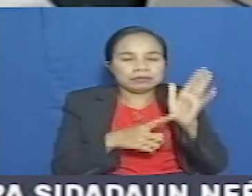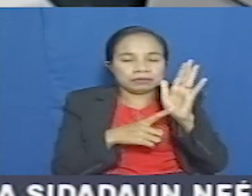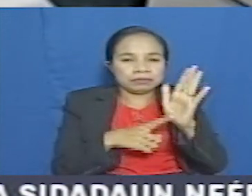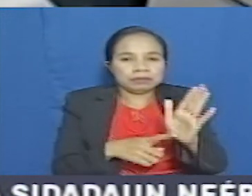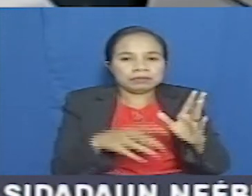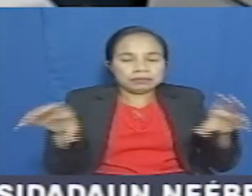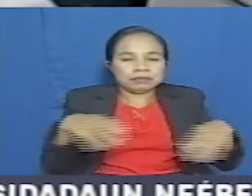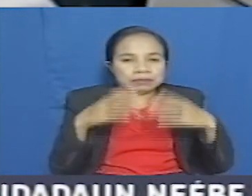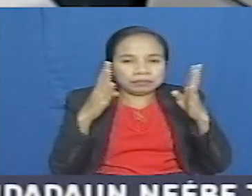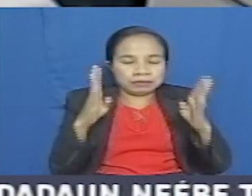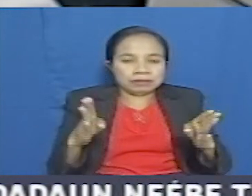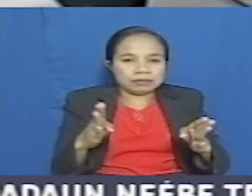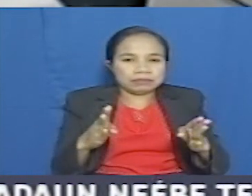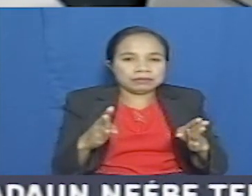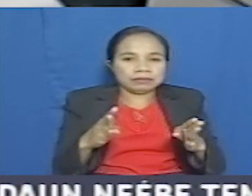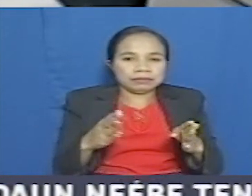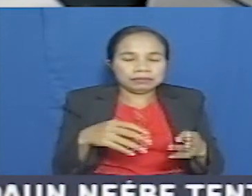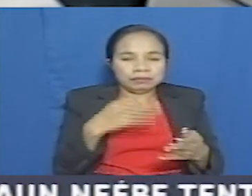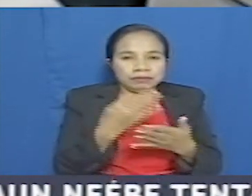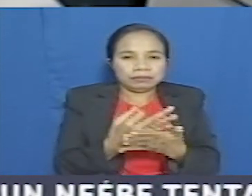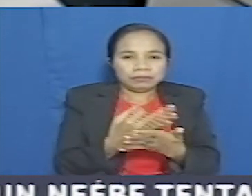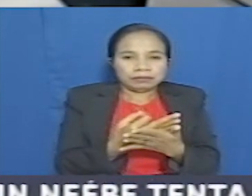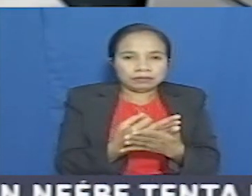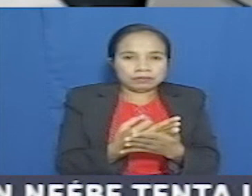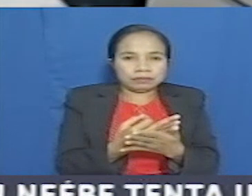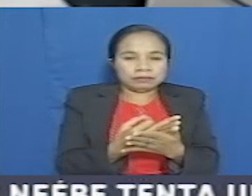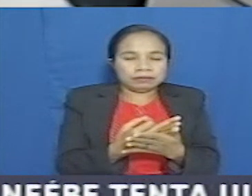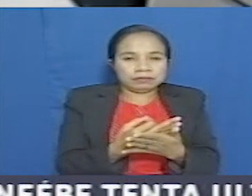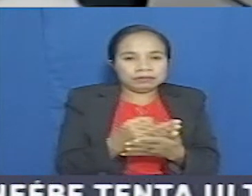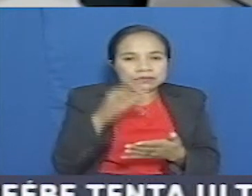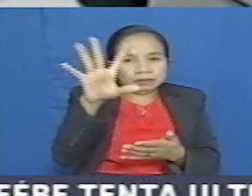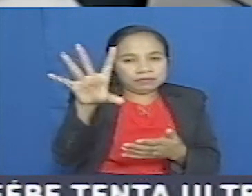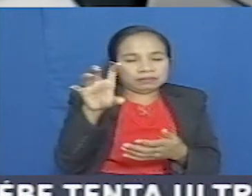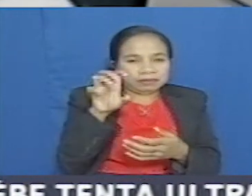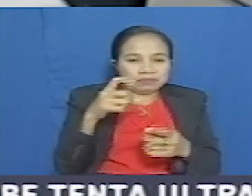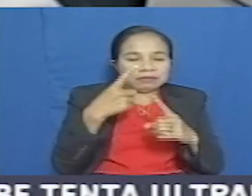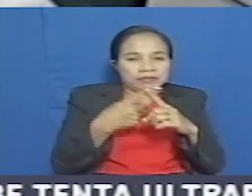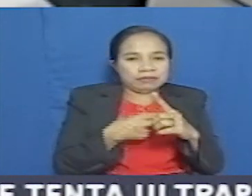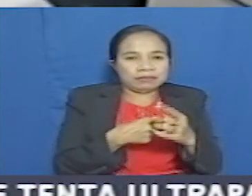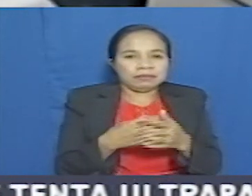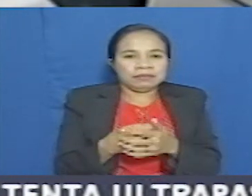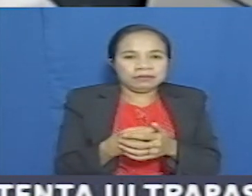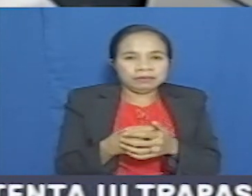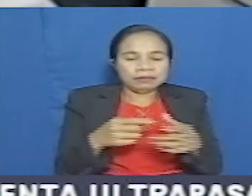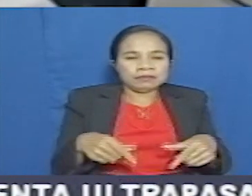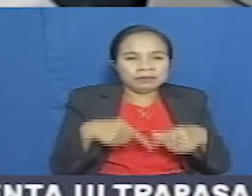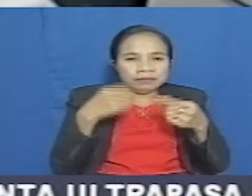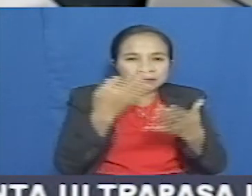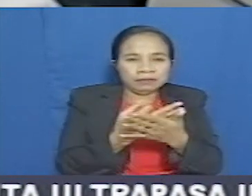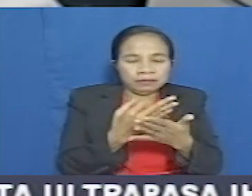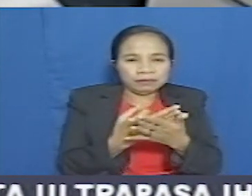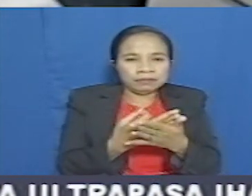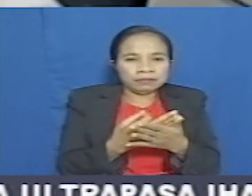para funcionário que está privado ser bem mana osan mais de $500 a tu em bolsa fali